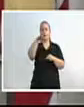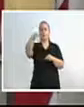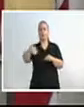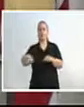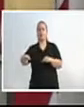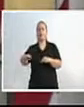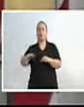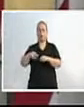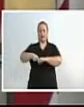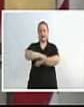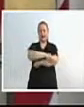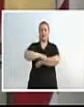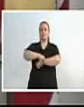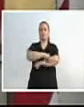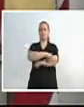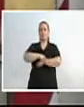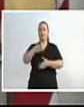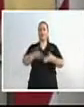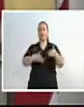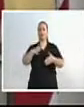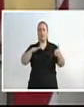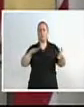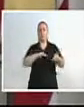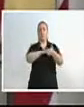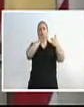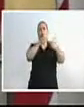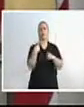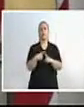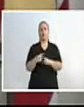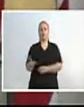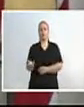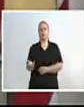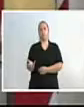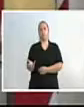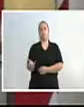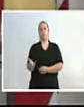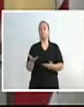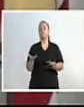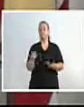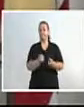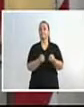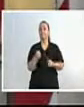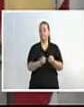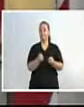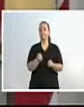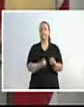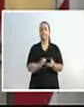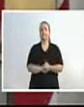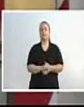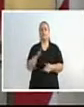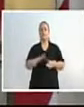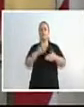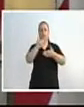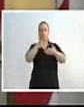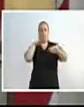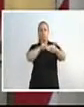do jardim das casas, pela alta velocidade que é colocada nos veículos ali, numa final de reta, e que acaba destruindo muros,